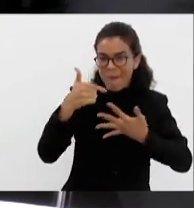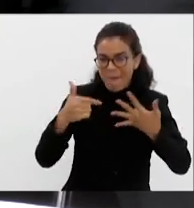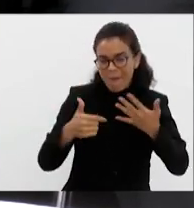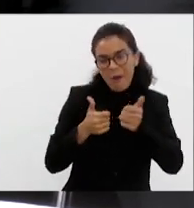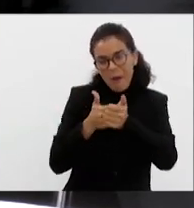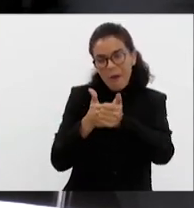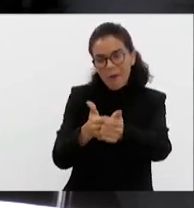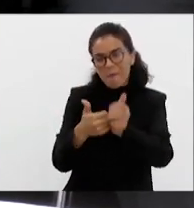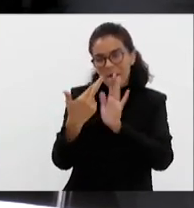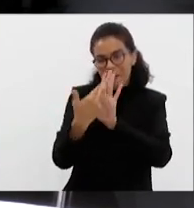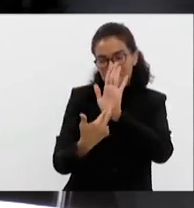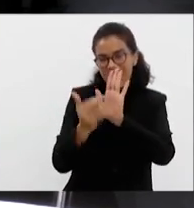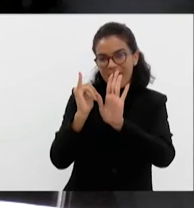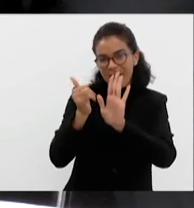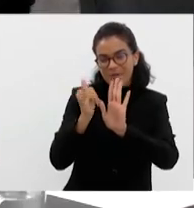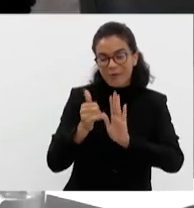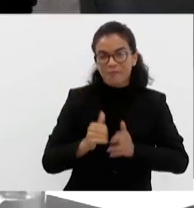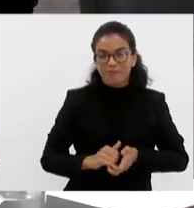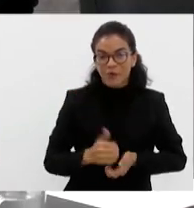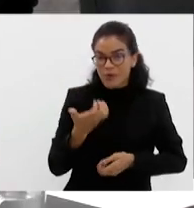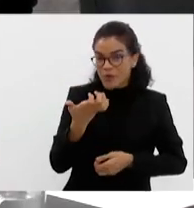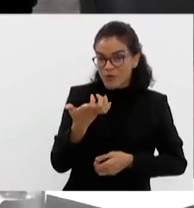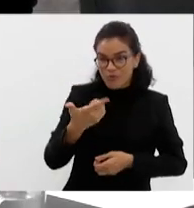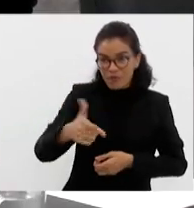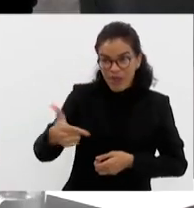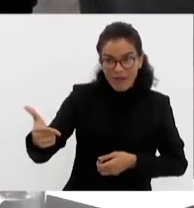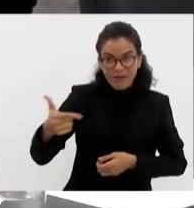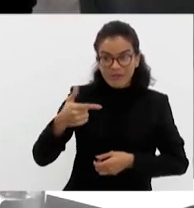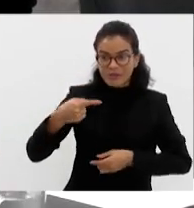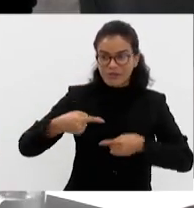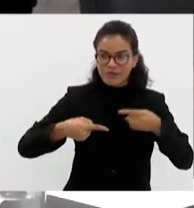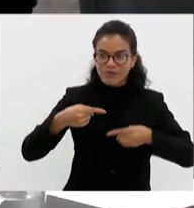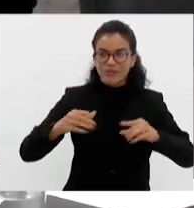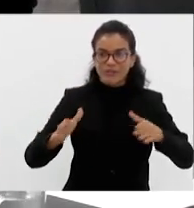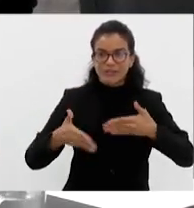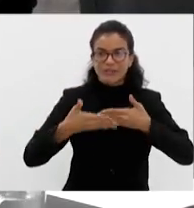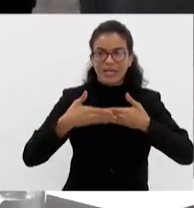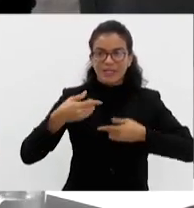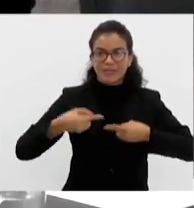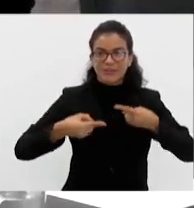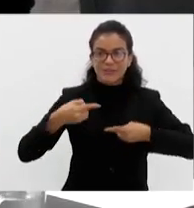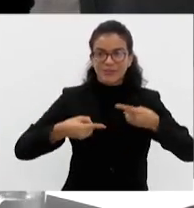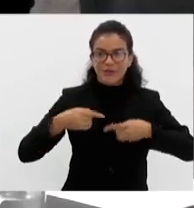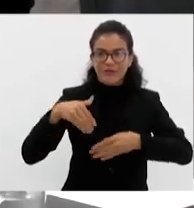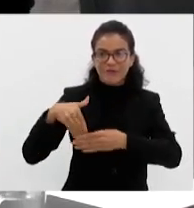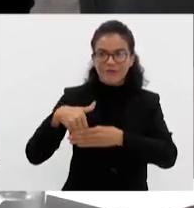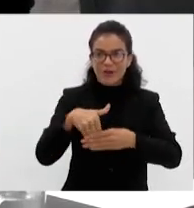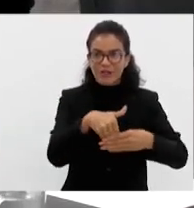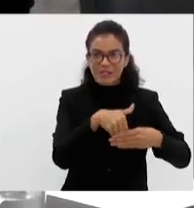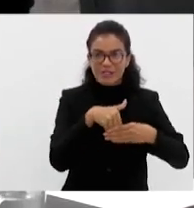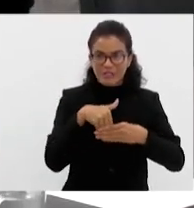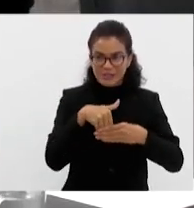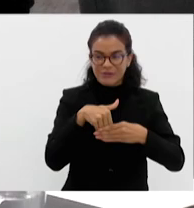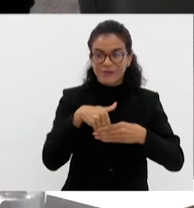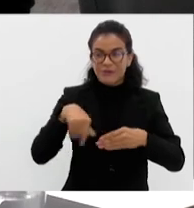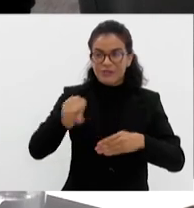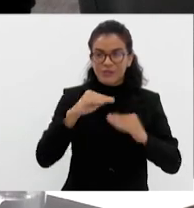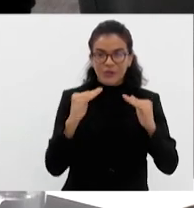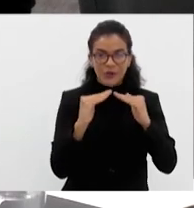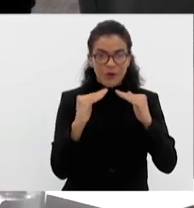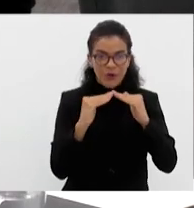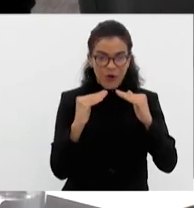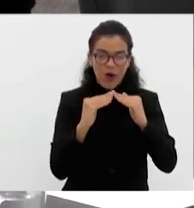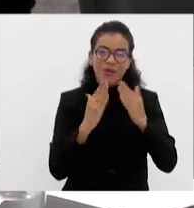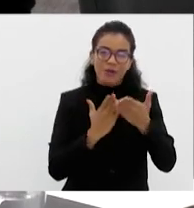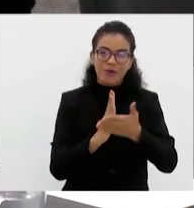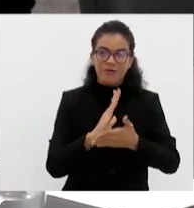relator. Está certo. Não havendo quem queira discutir, encerrada a discussão, em votação, os senhores que aprovam permaneçam como